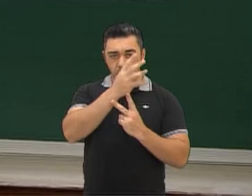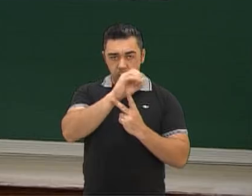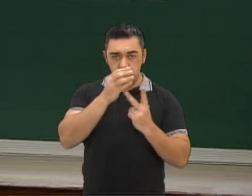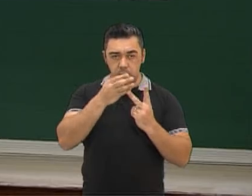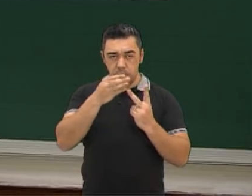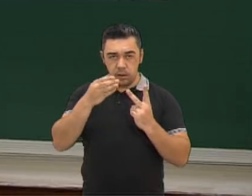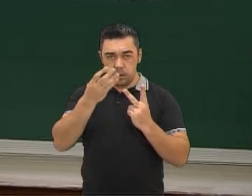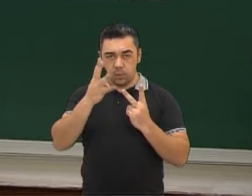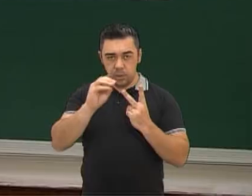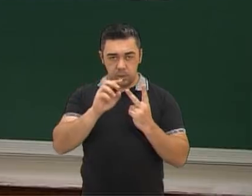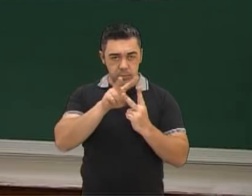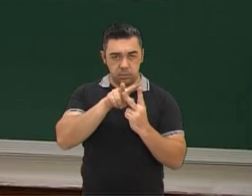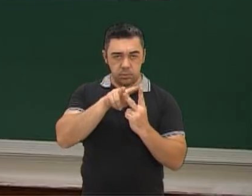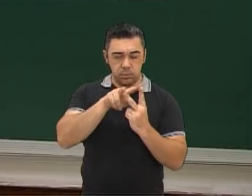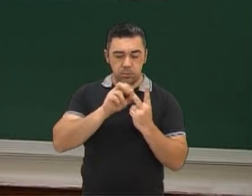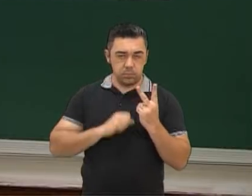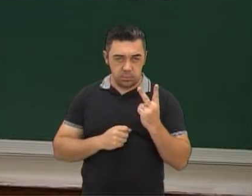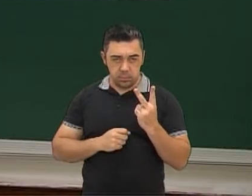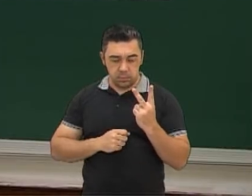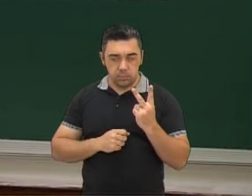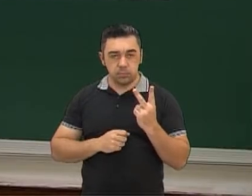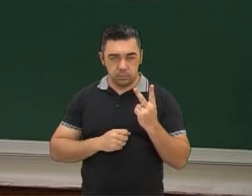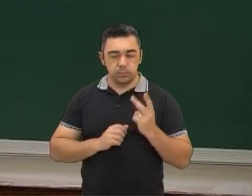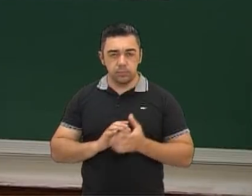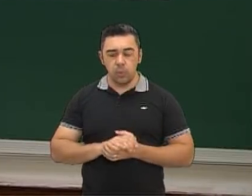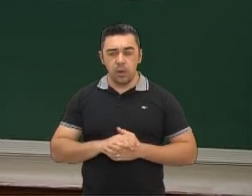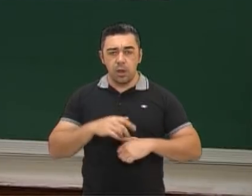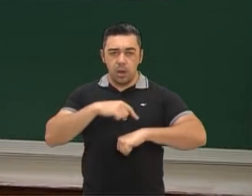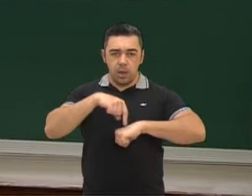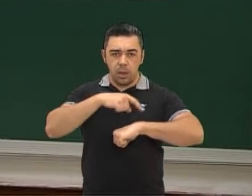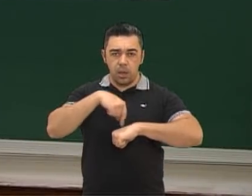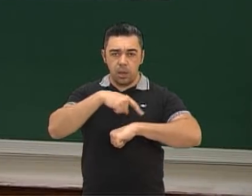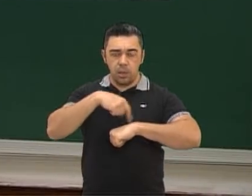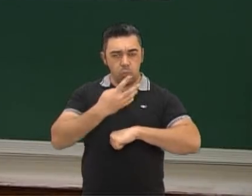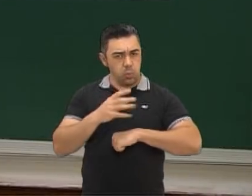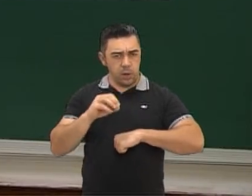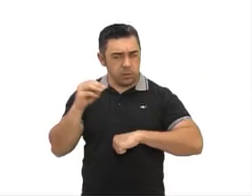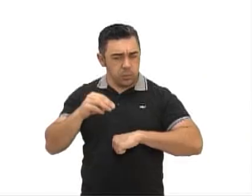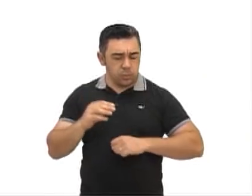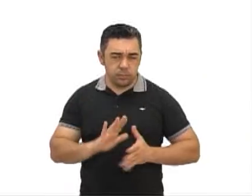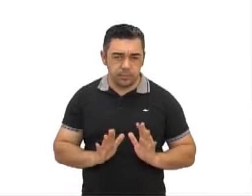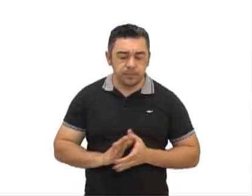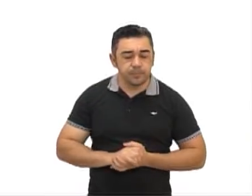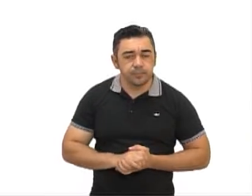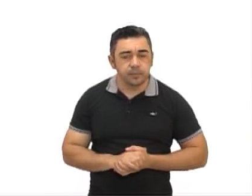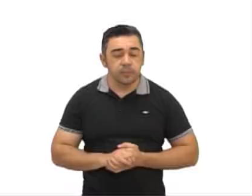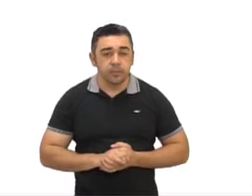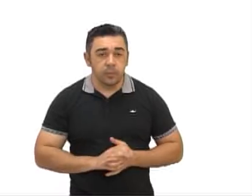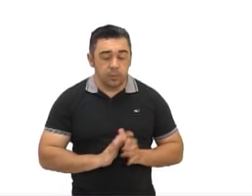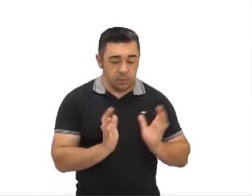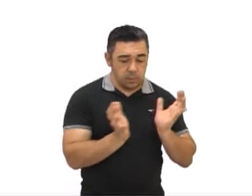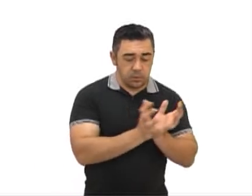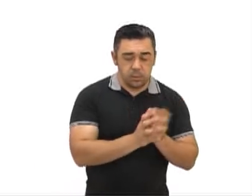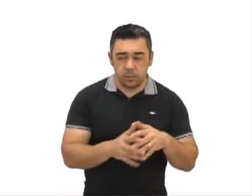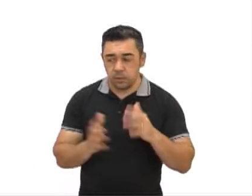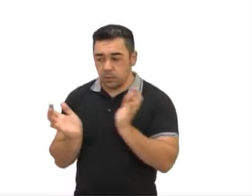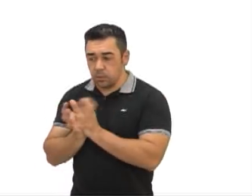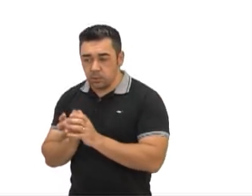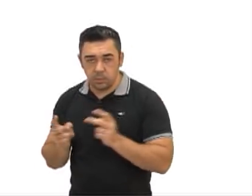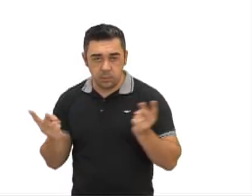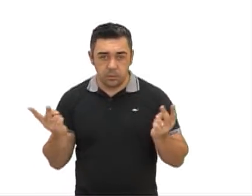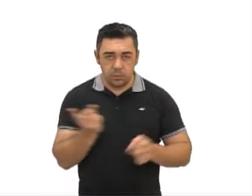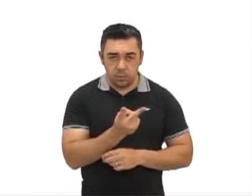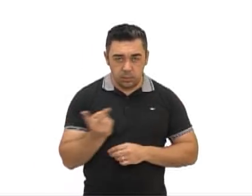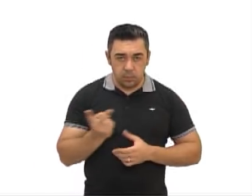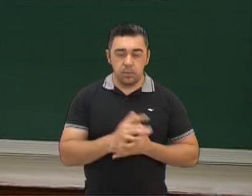quando a bola sai das linhas do campo, tá? O tempo é contínuo. E cada equipe tem direito a, durante